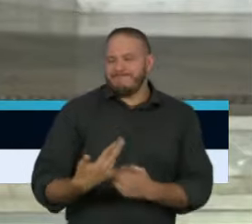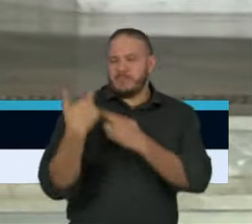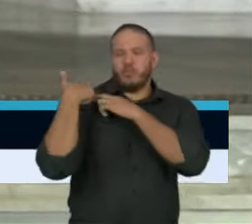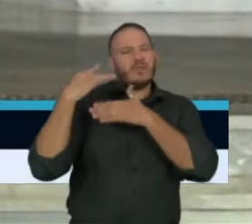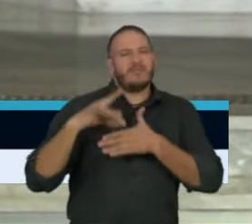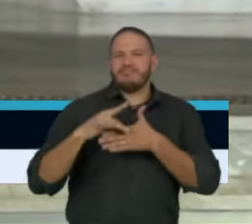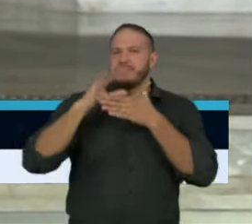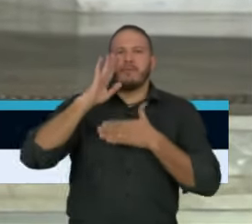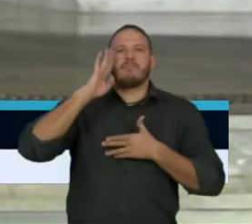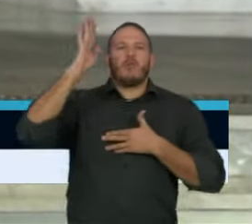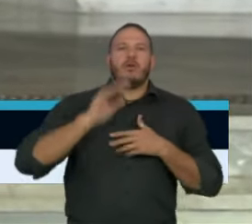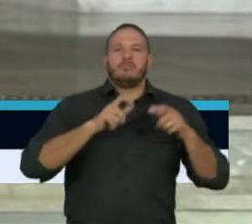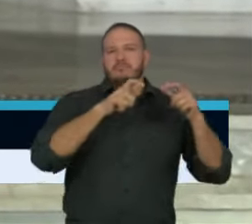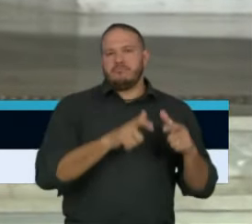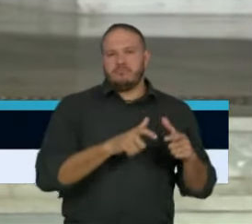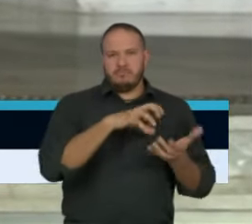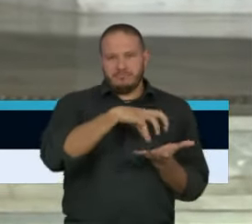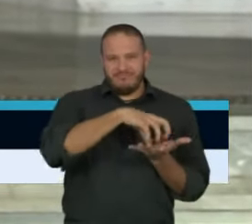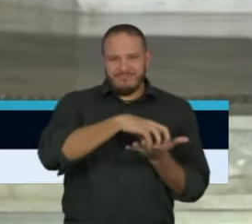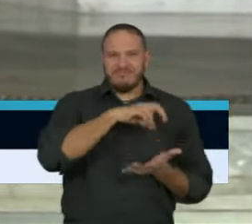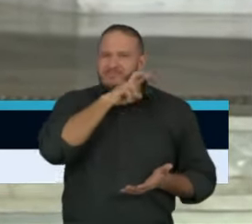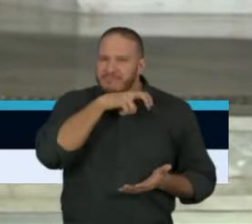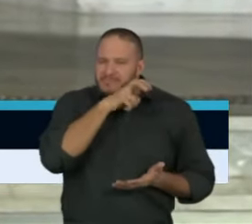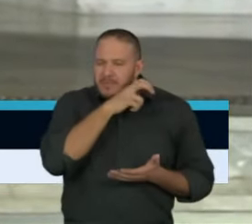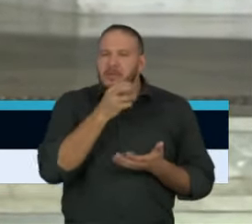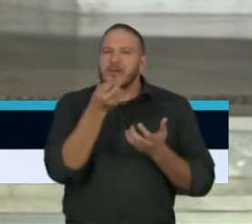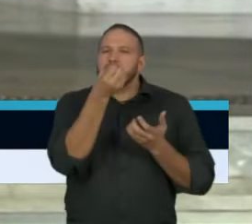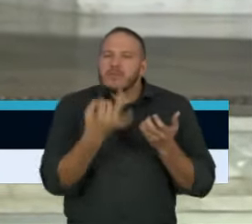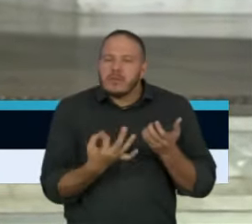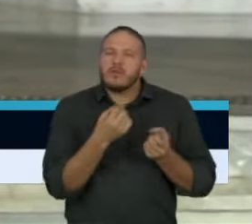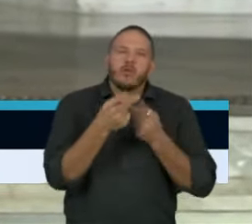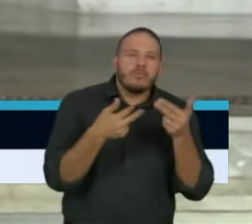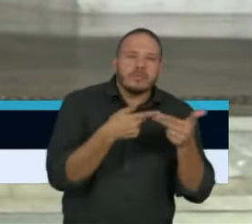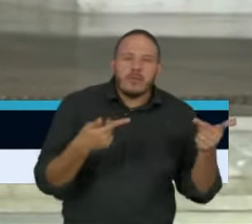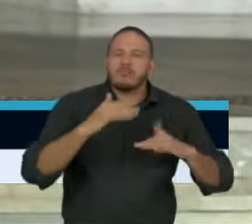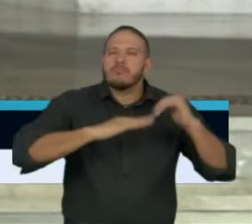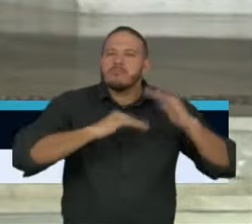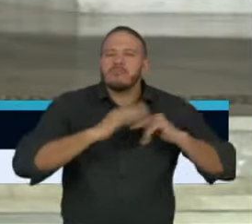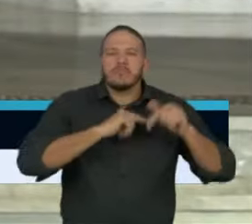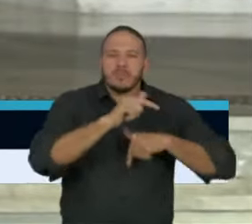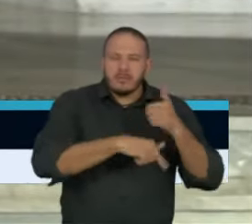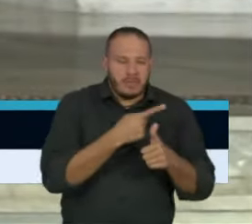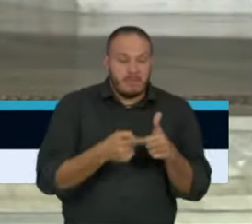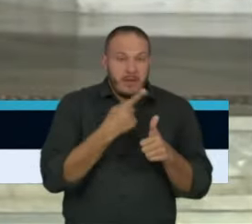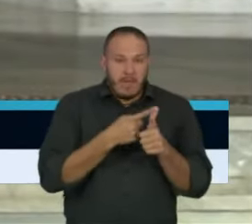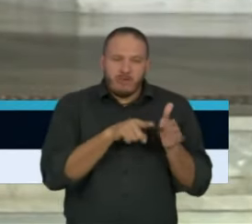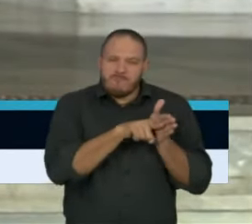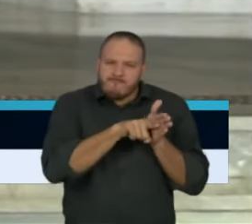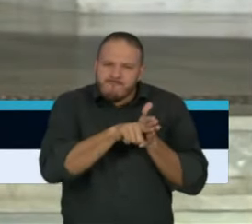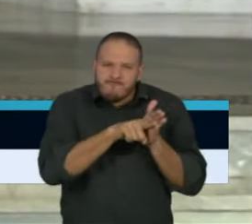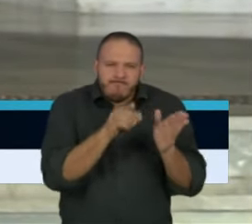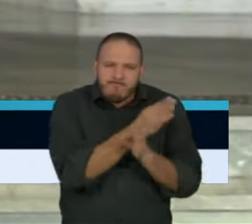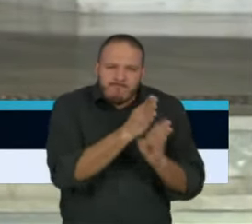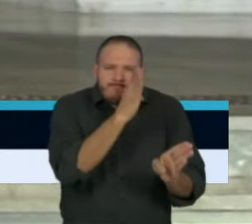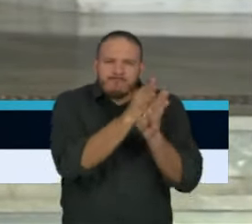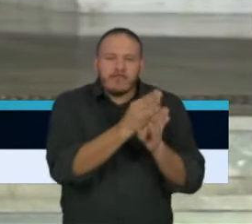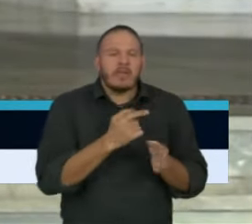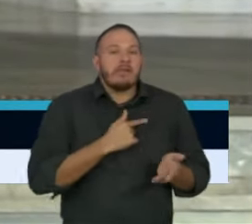plataforma, e aí nós estamos definindo alguns eixos de ação. Primeiro, diagnosticar as amostras que